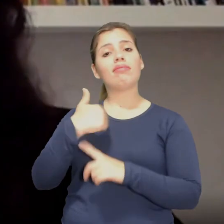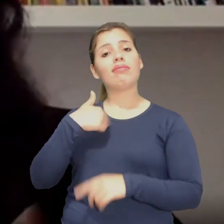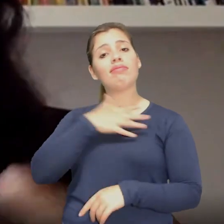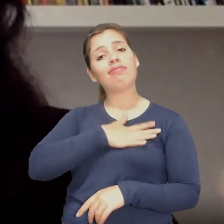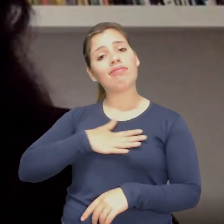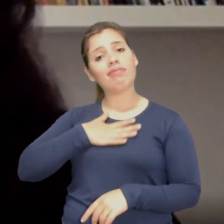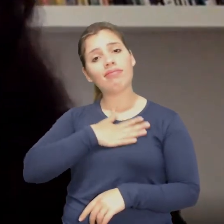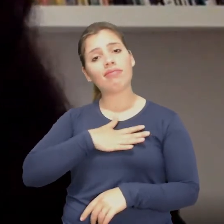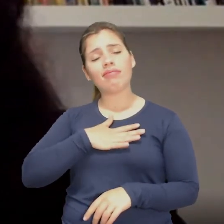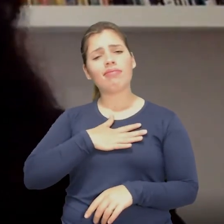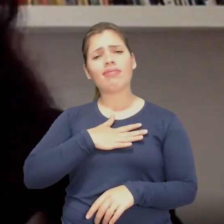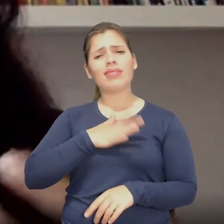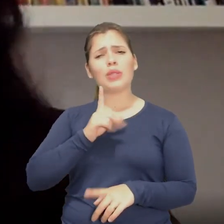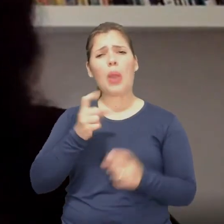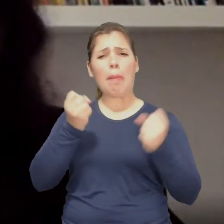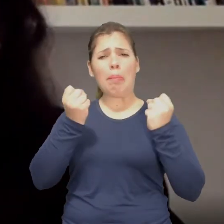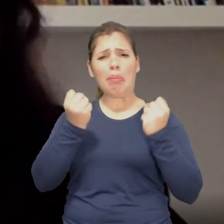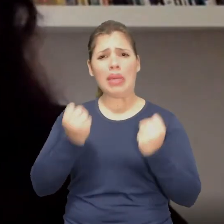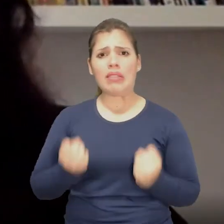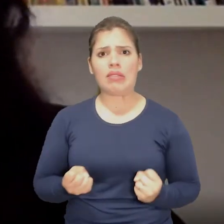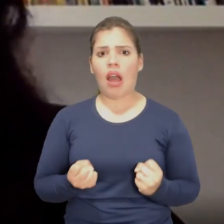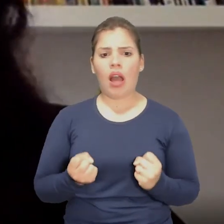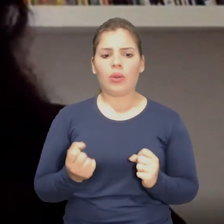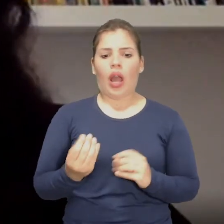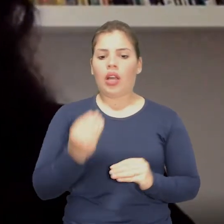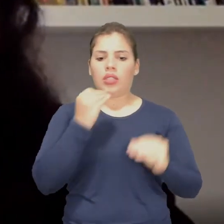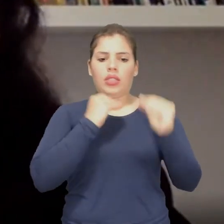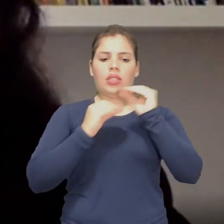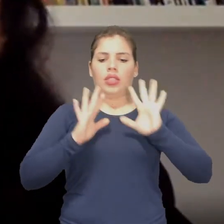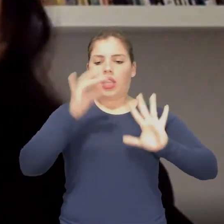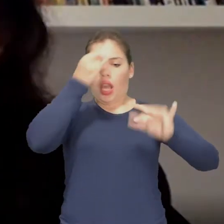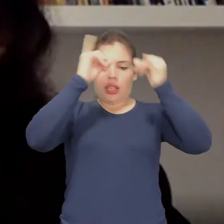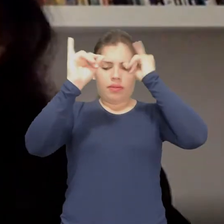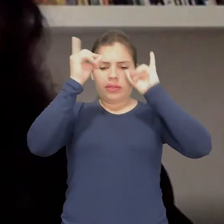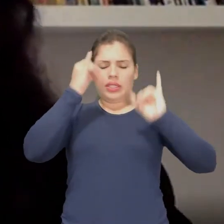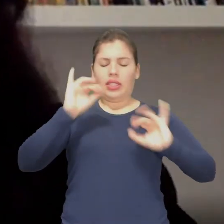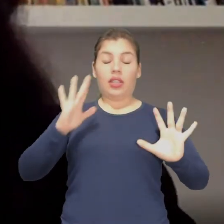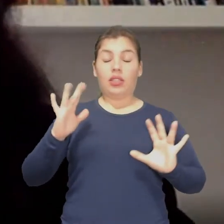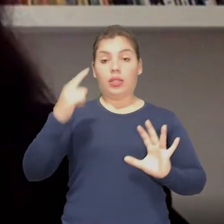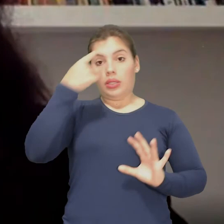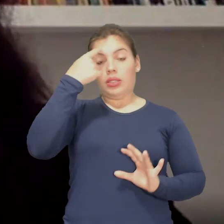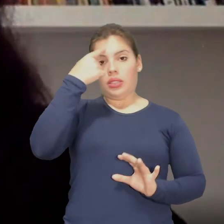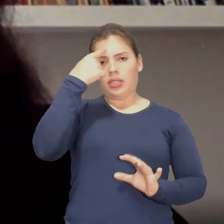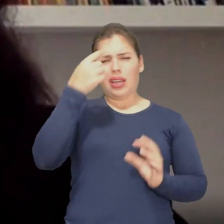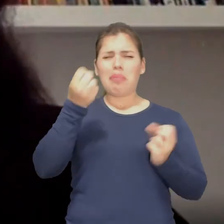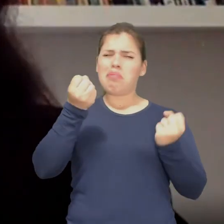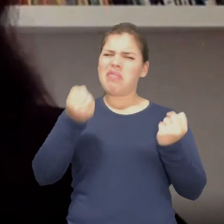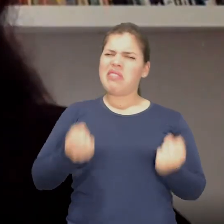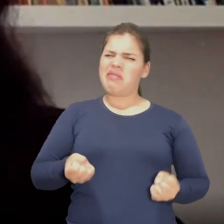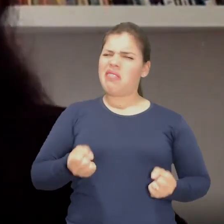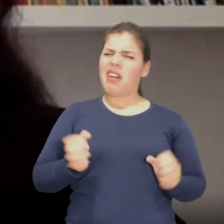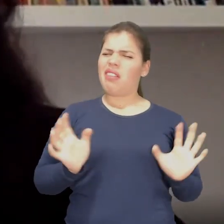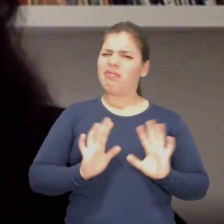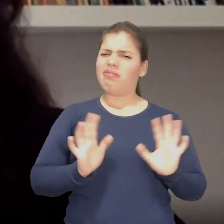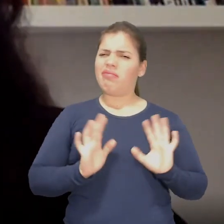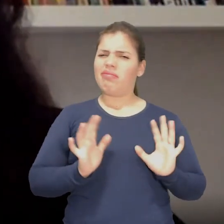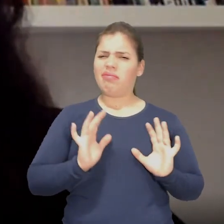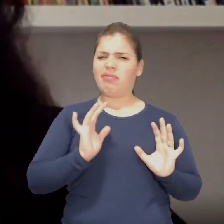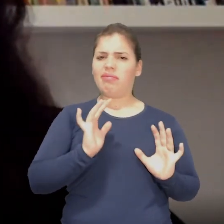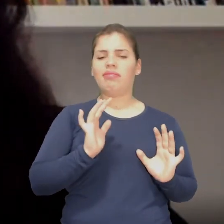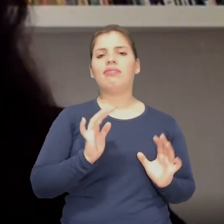social, comportamental, de prazer, e tirar o peso que a alimentação tem tido nos últimos tempos, né?